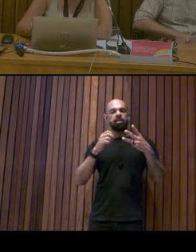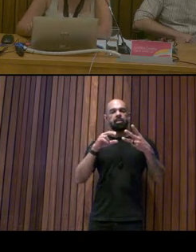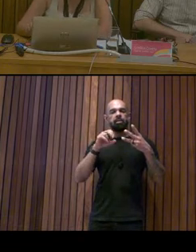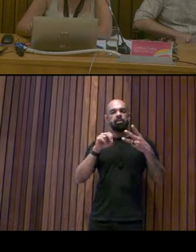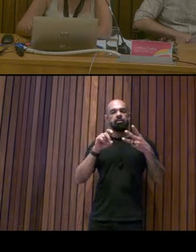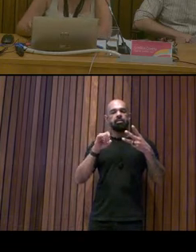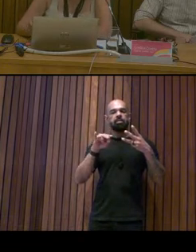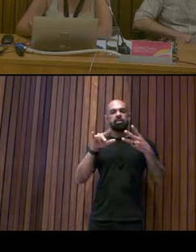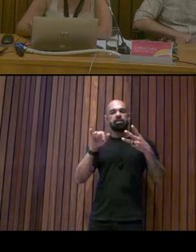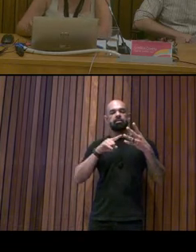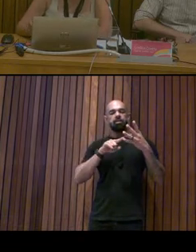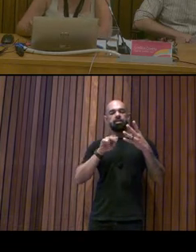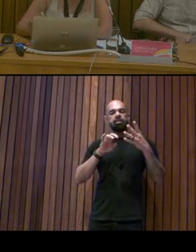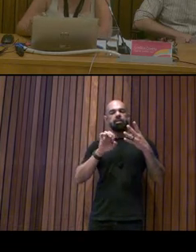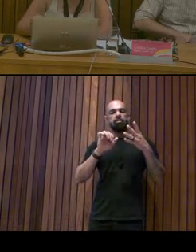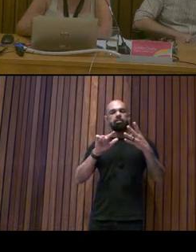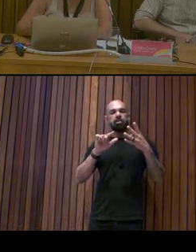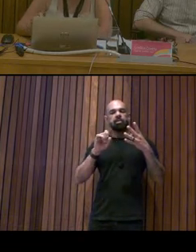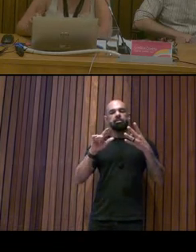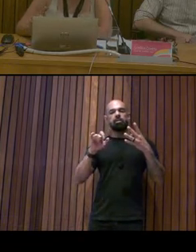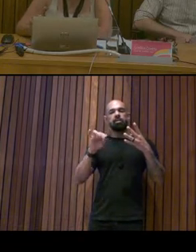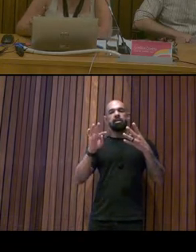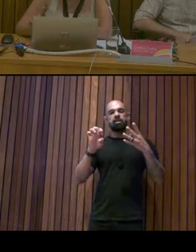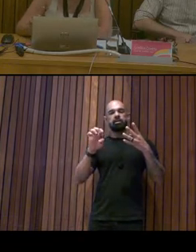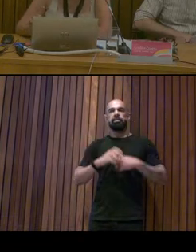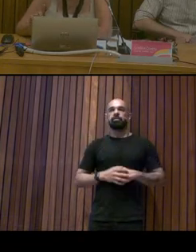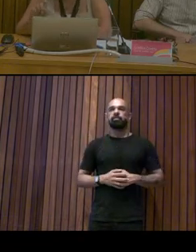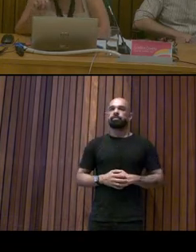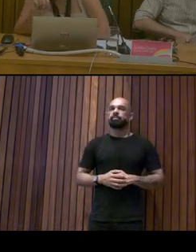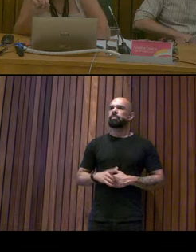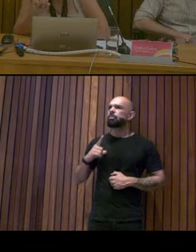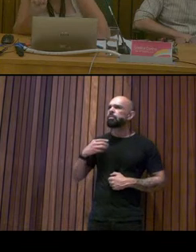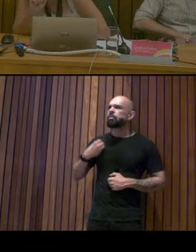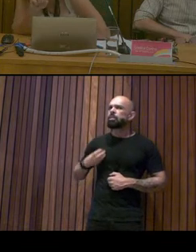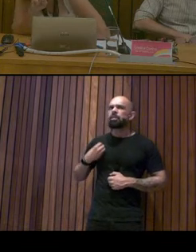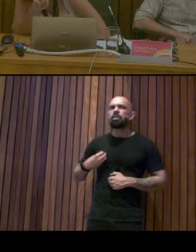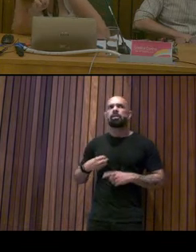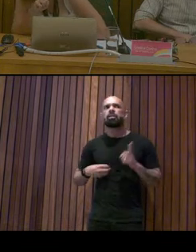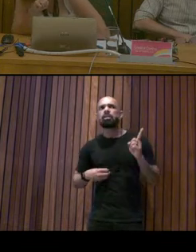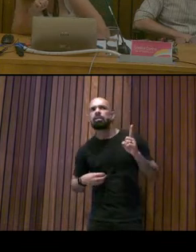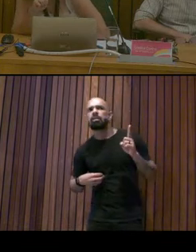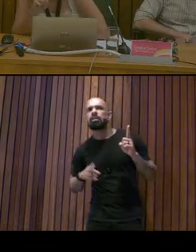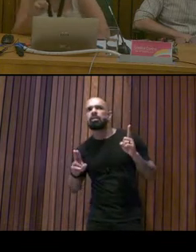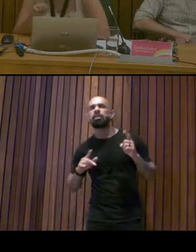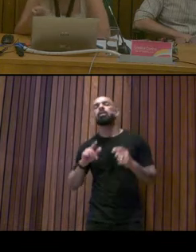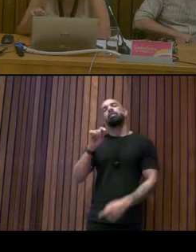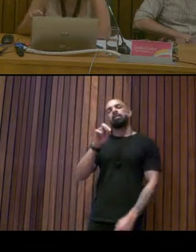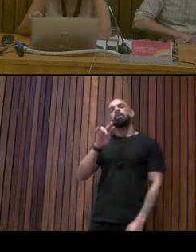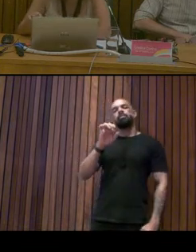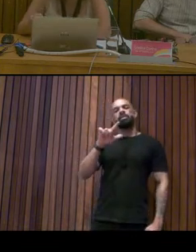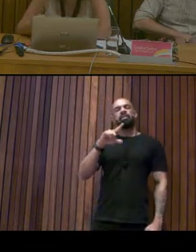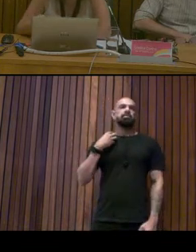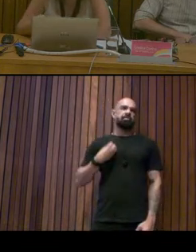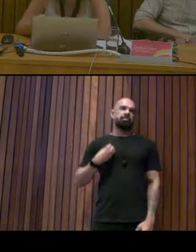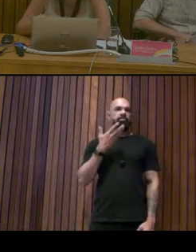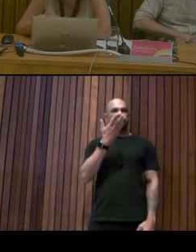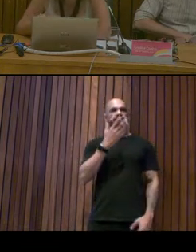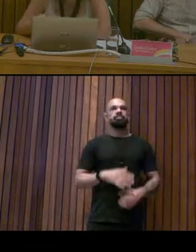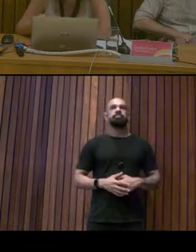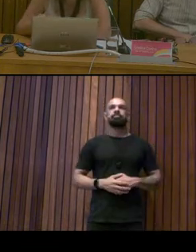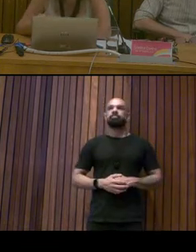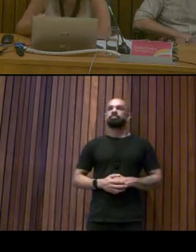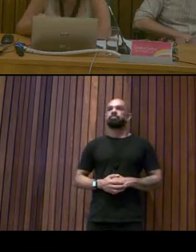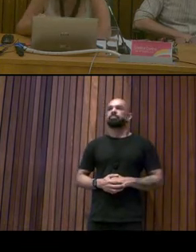Gabriel Luiz da Mato Leite. Bem, como é que eu vou começando? Gabriel. Qual Gabriel?